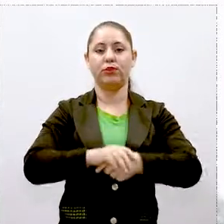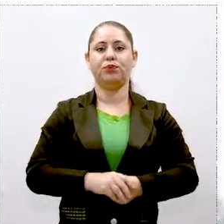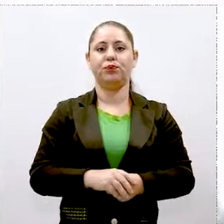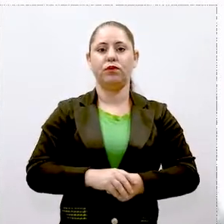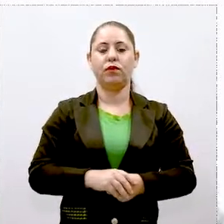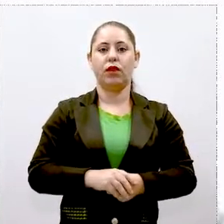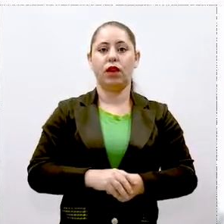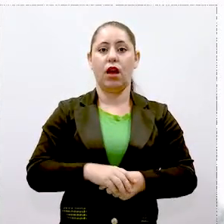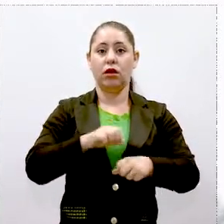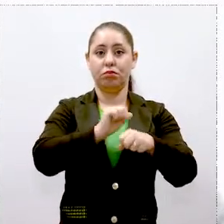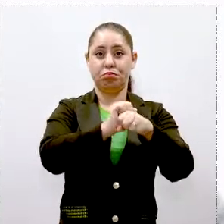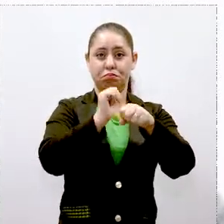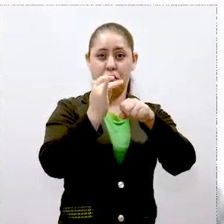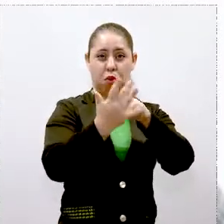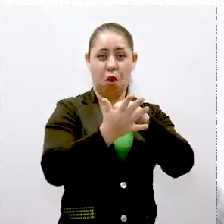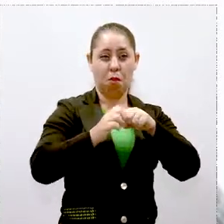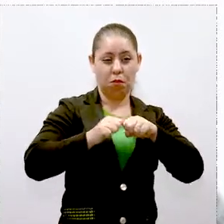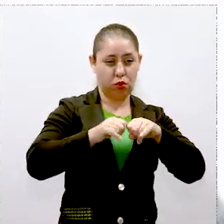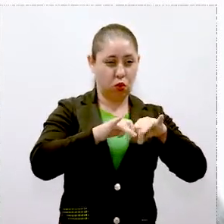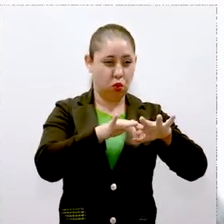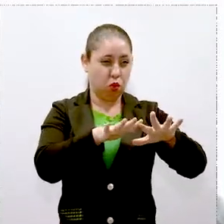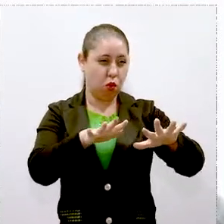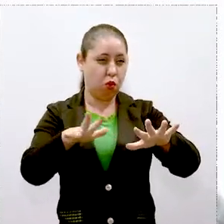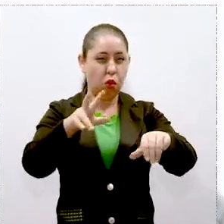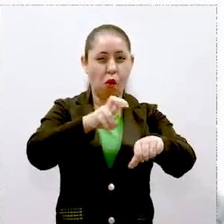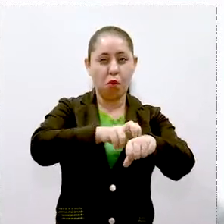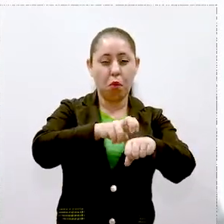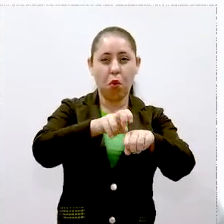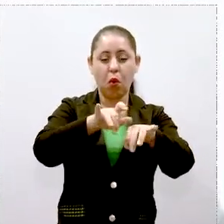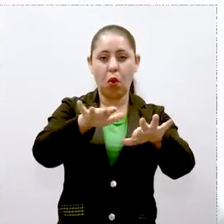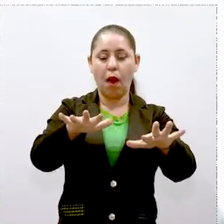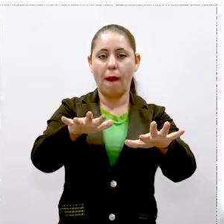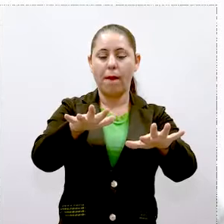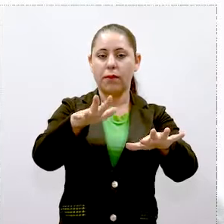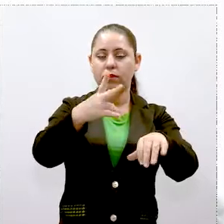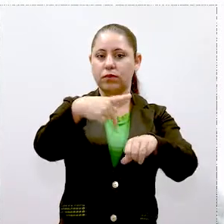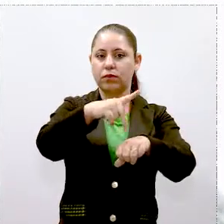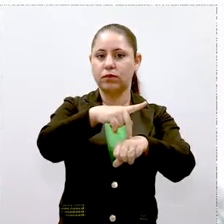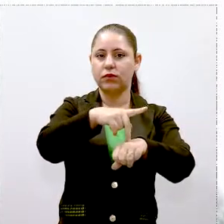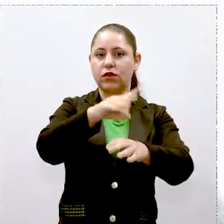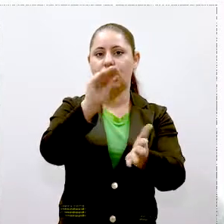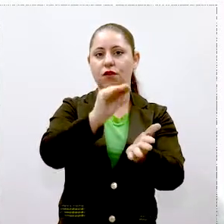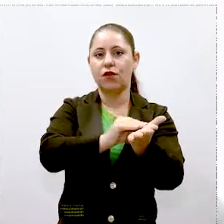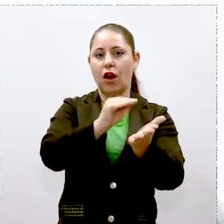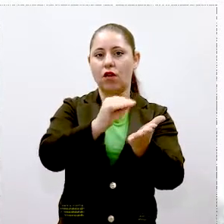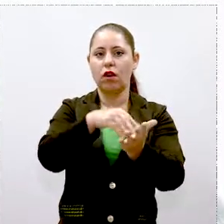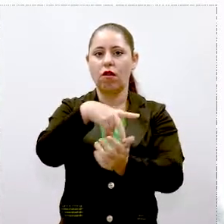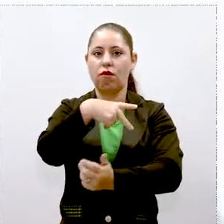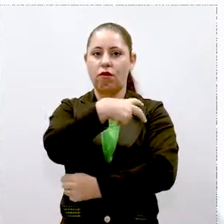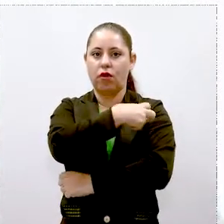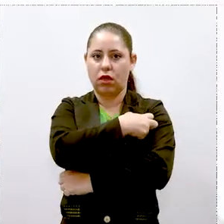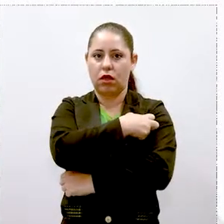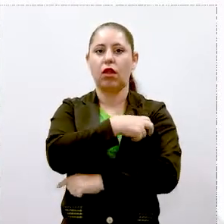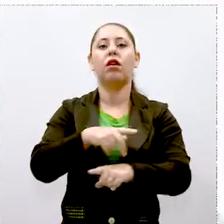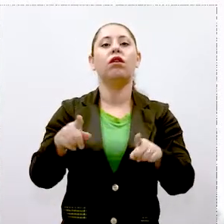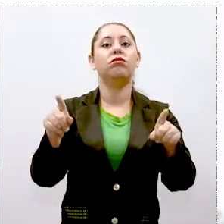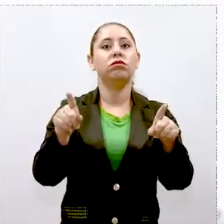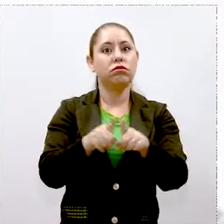a situação da pandemia no Brasil e a situação da falta de